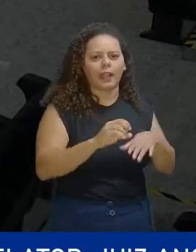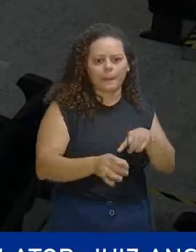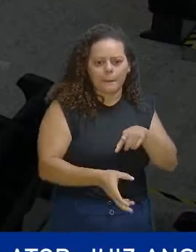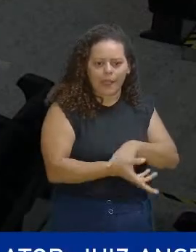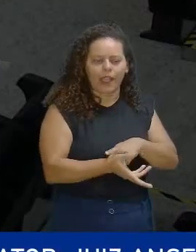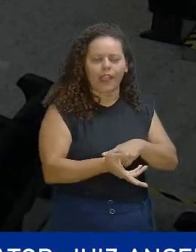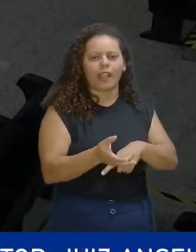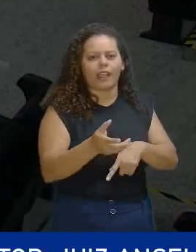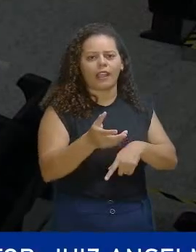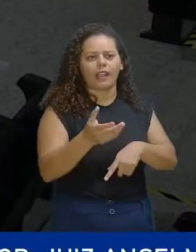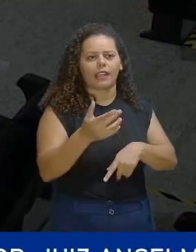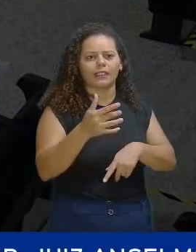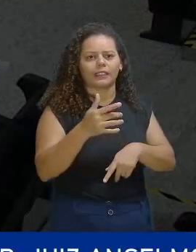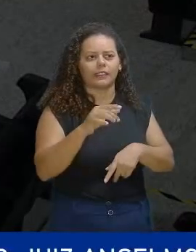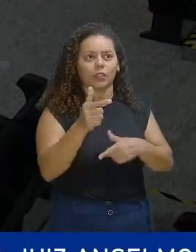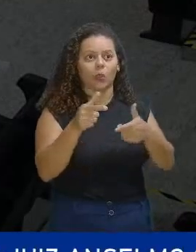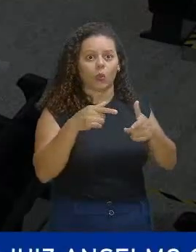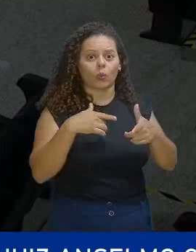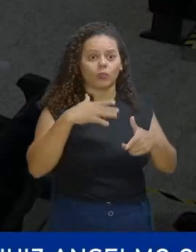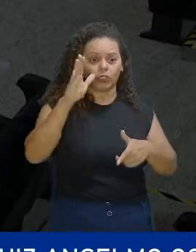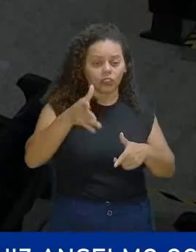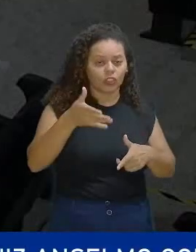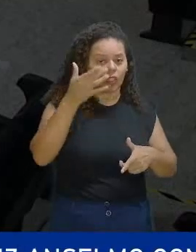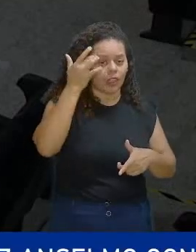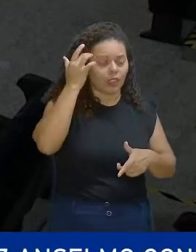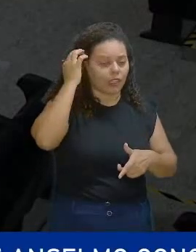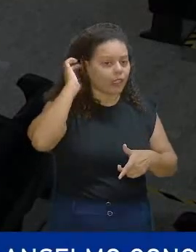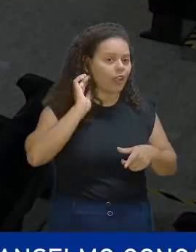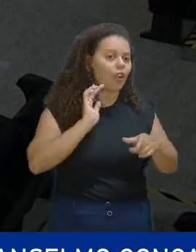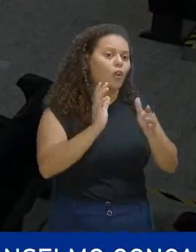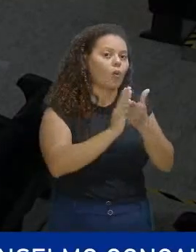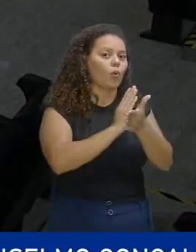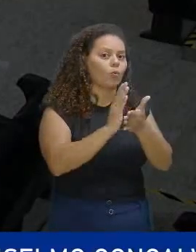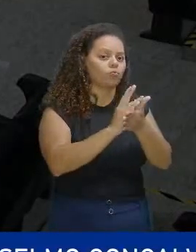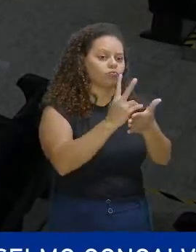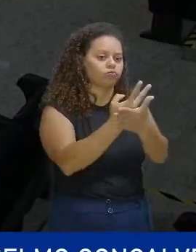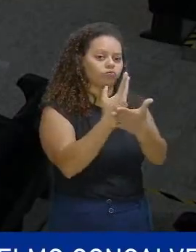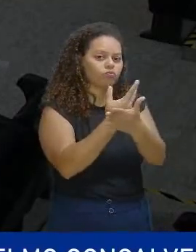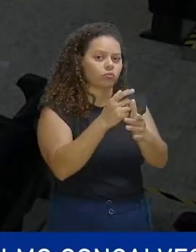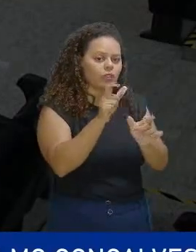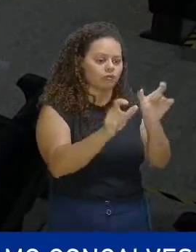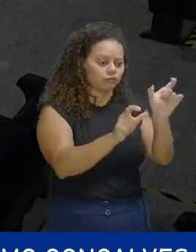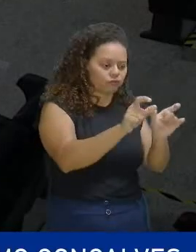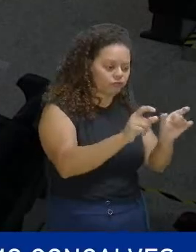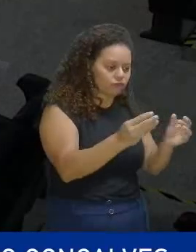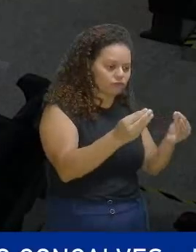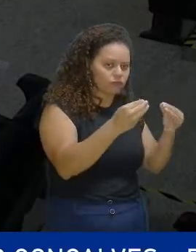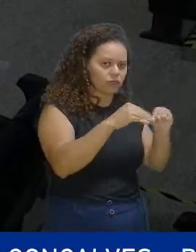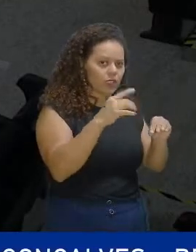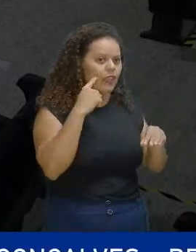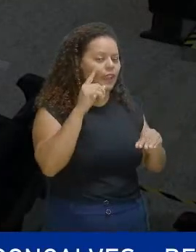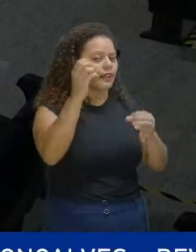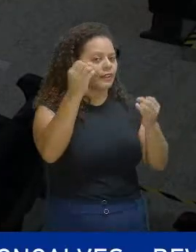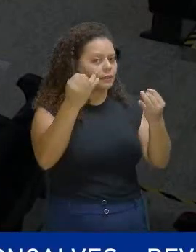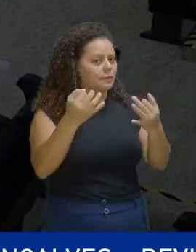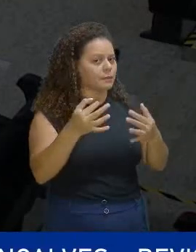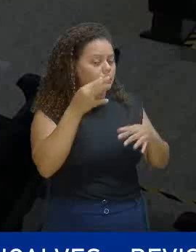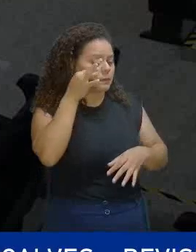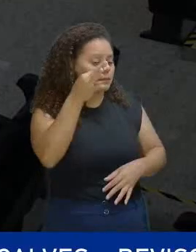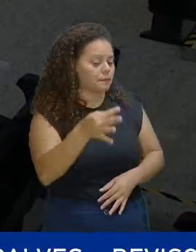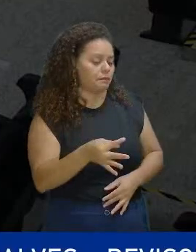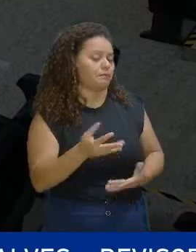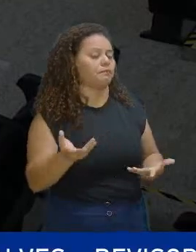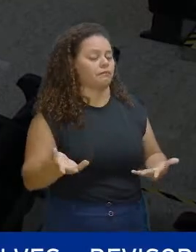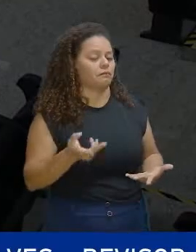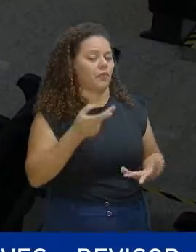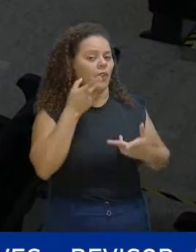seriam relevantes para elucidar as lacunas ainda existentes na narrativa apresentada pela prova testemunhal. Esta,